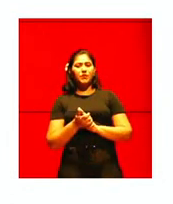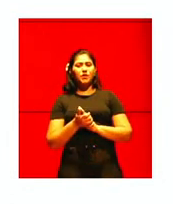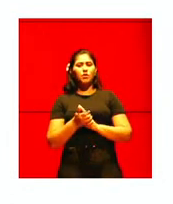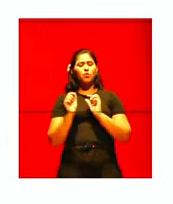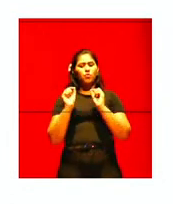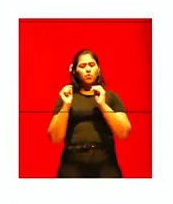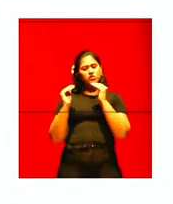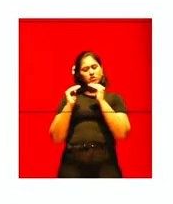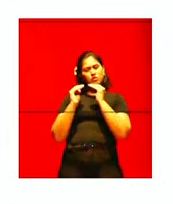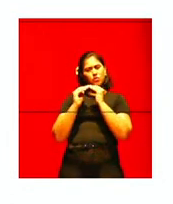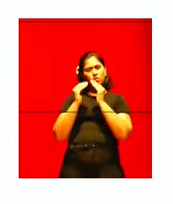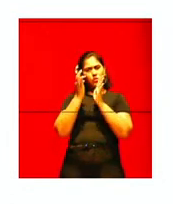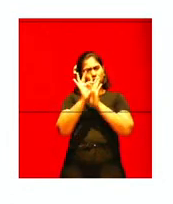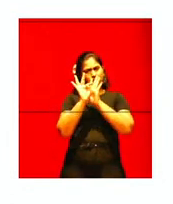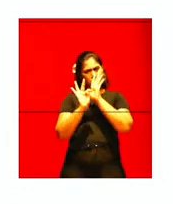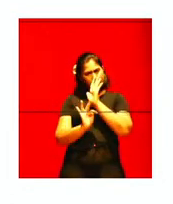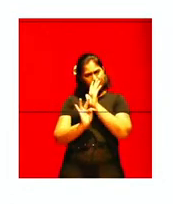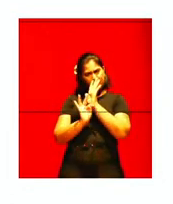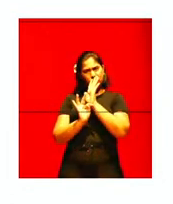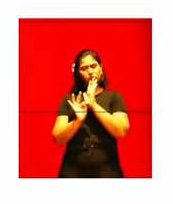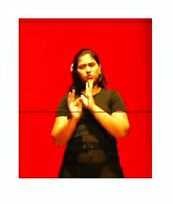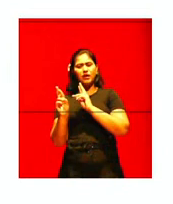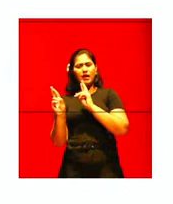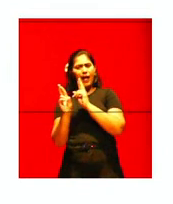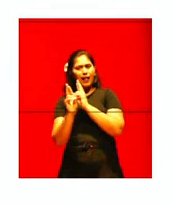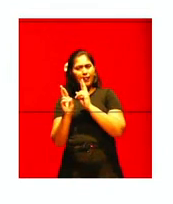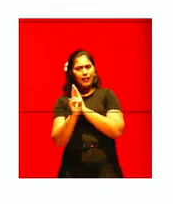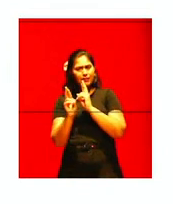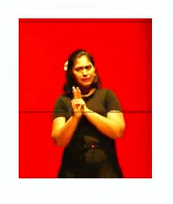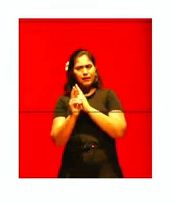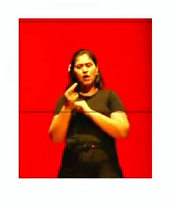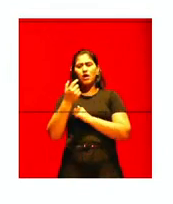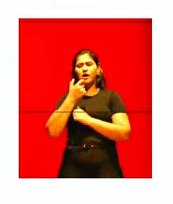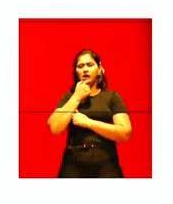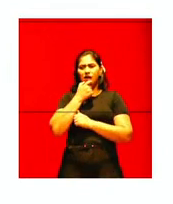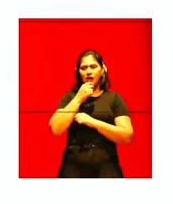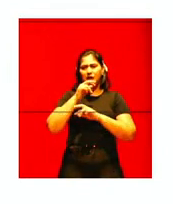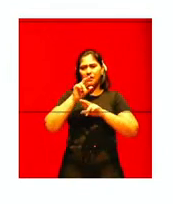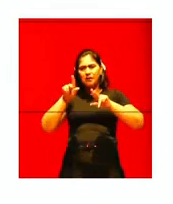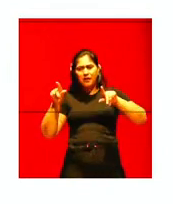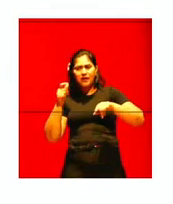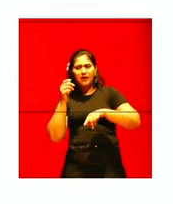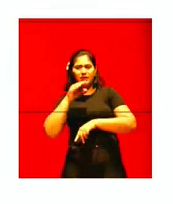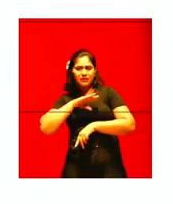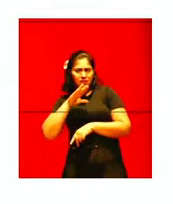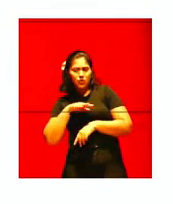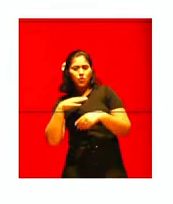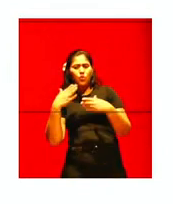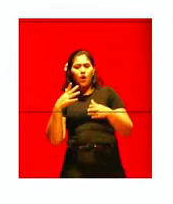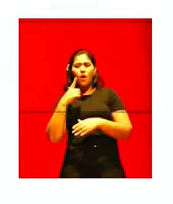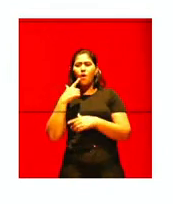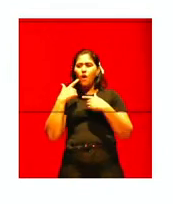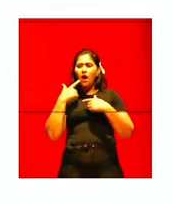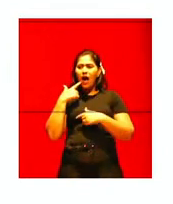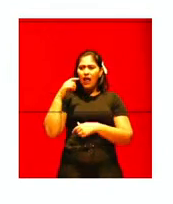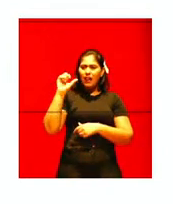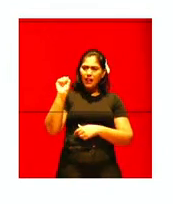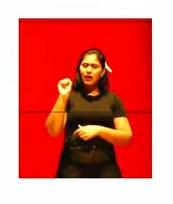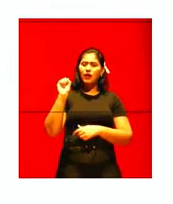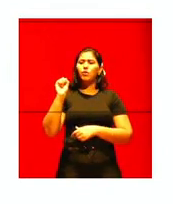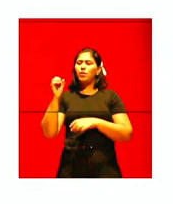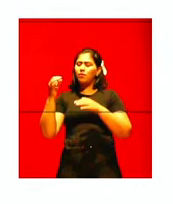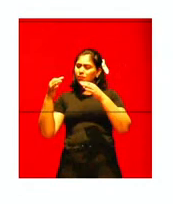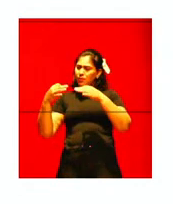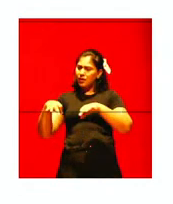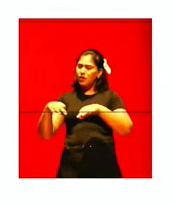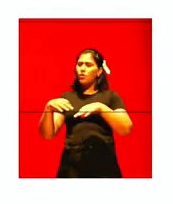com o texto, em relação às demais variedades do idioma, a língua padrão comportamental comporta-se